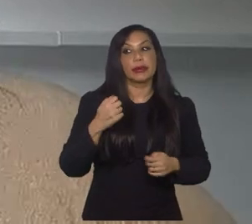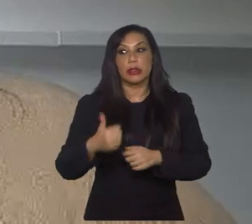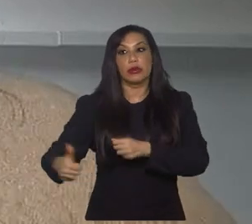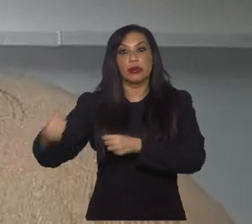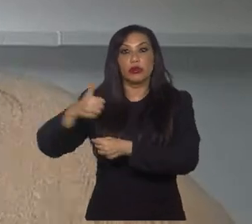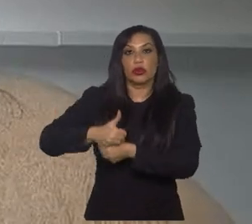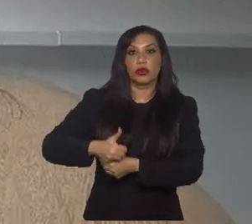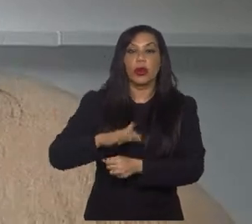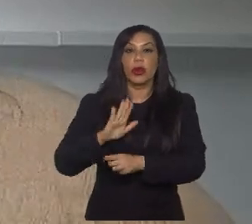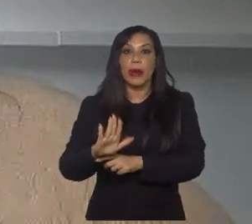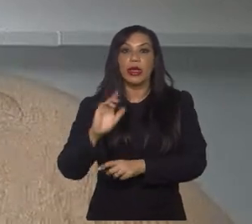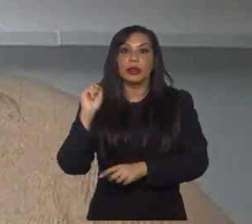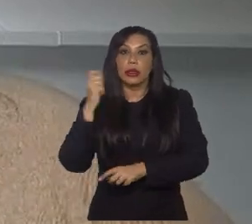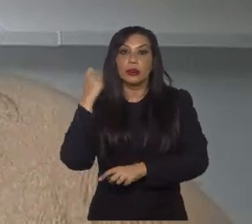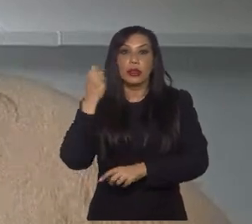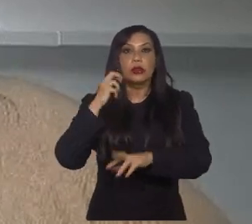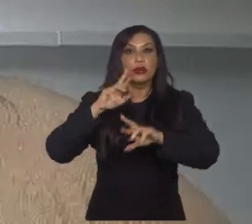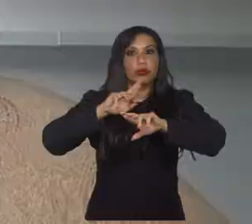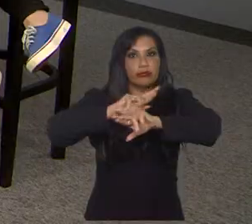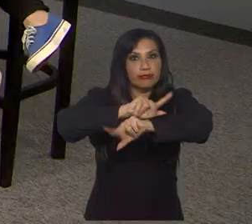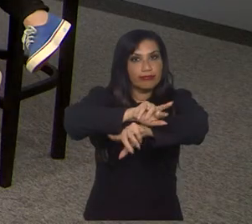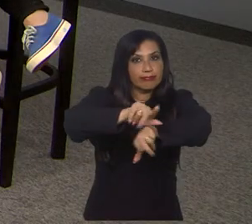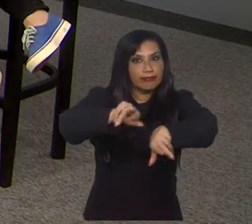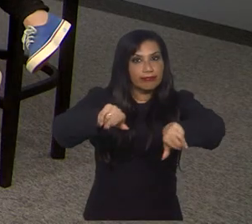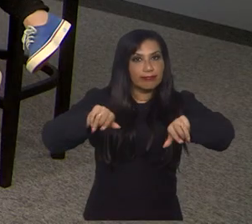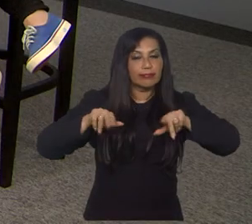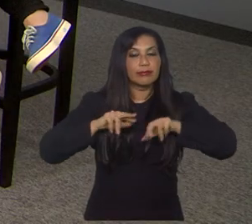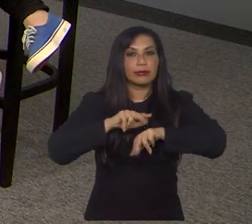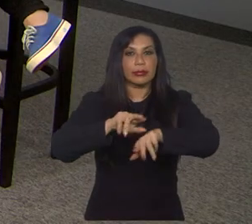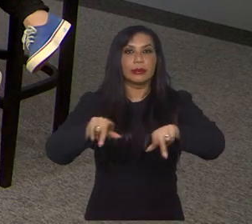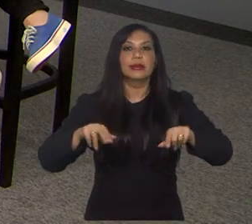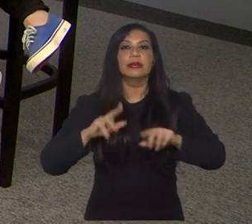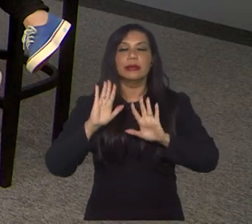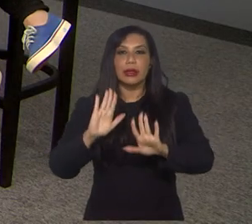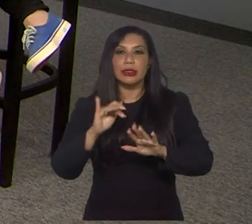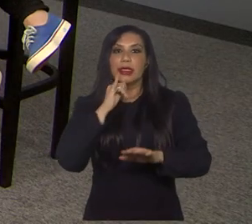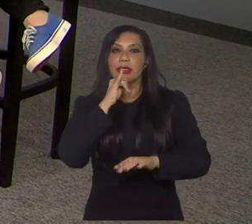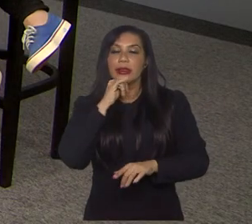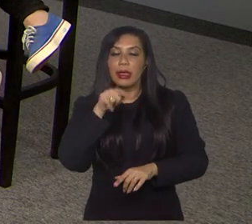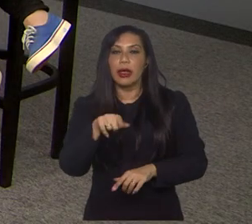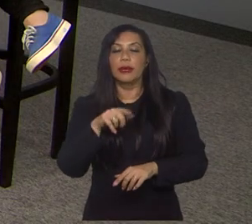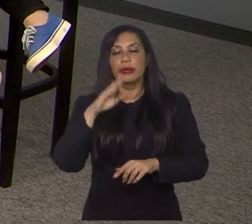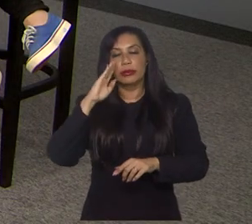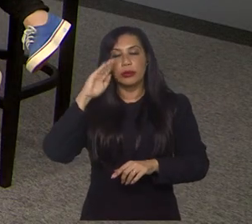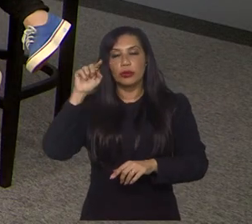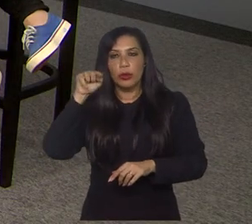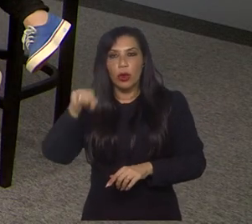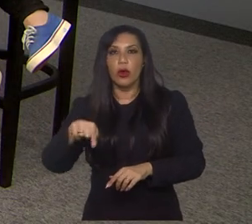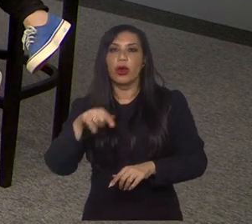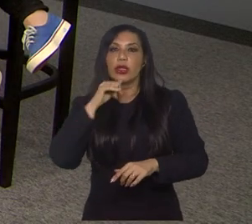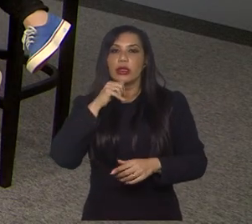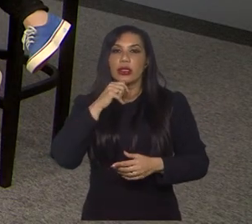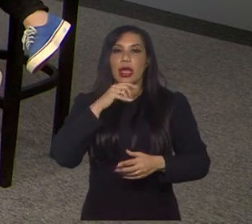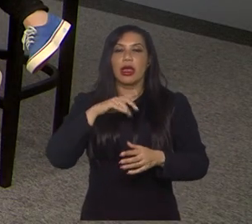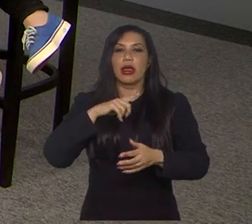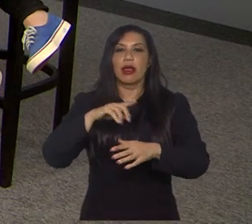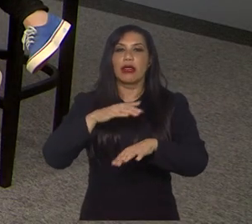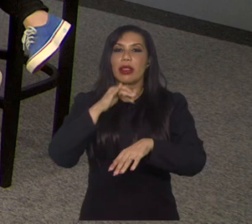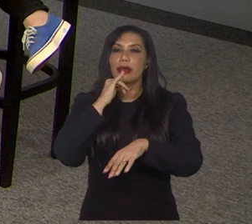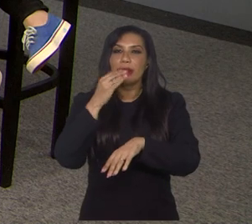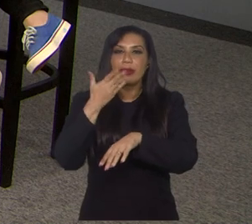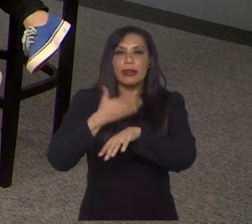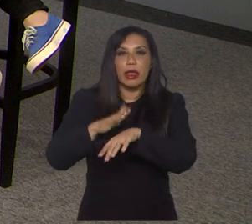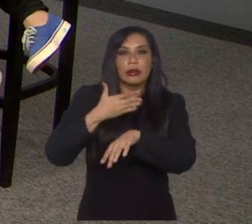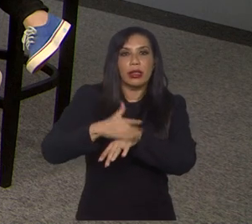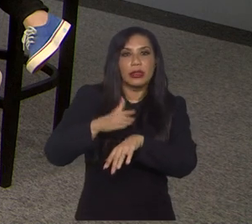Mas é uma seleção extremamente versátil. Extremamente versátil, a MVT preza muito por isso. Fez diversos testes, então se ela puxa